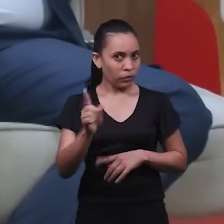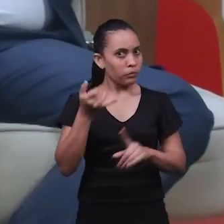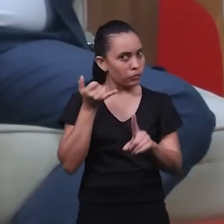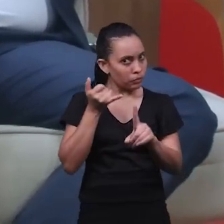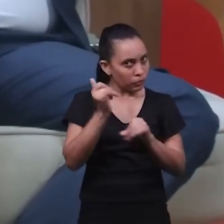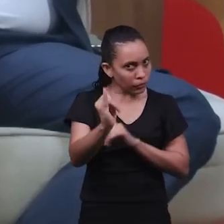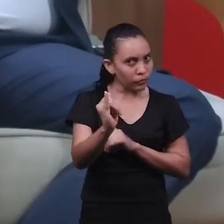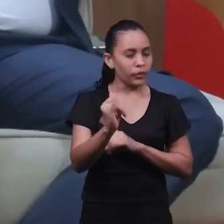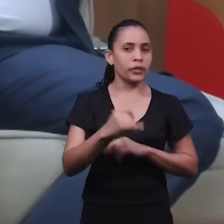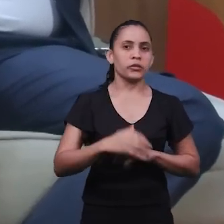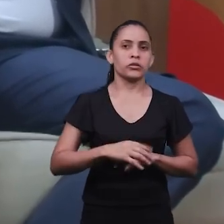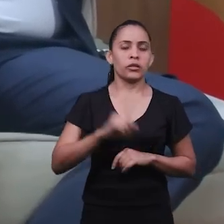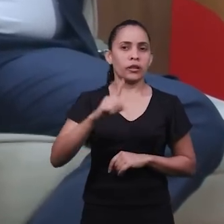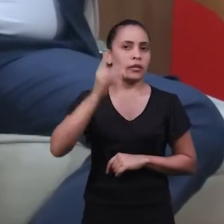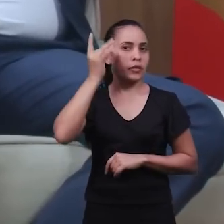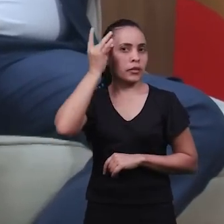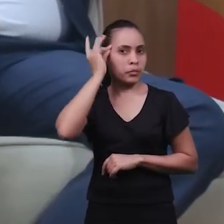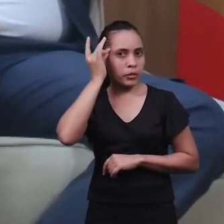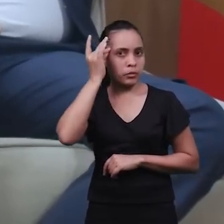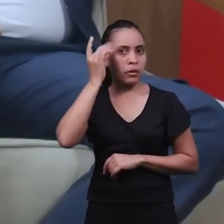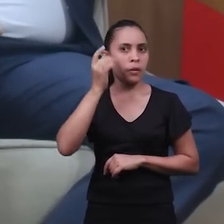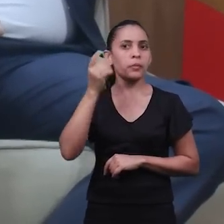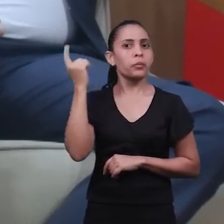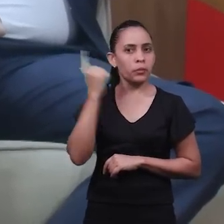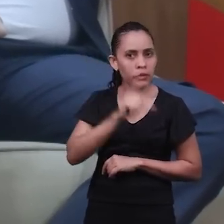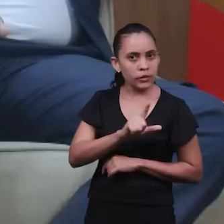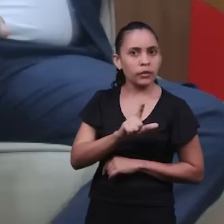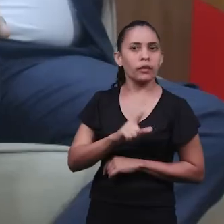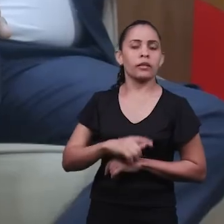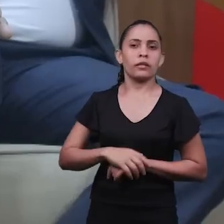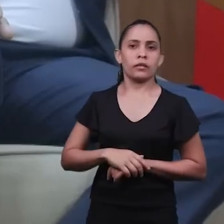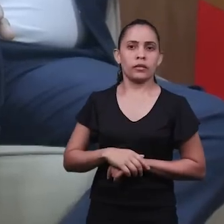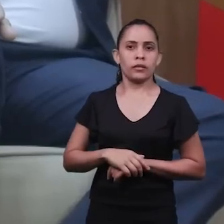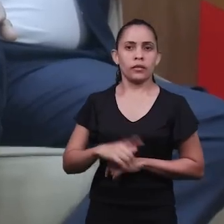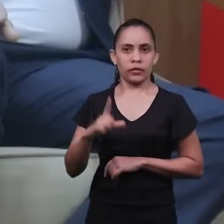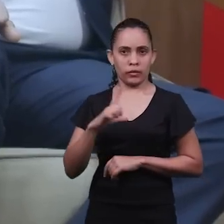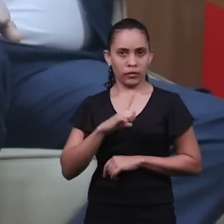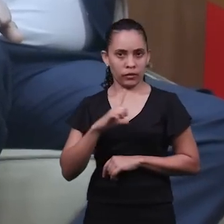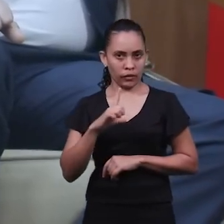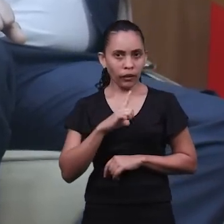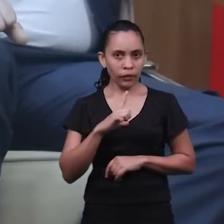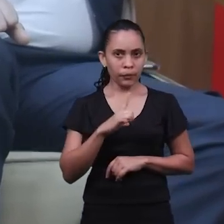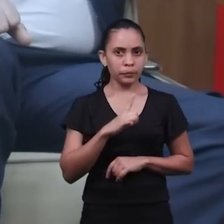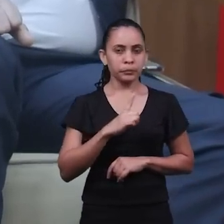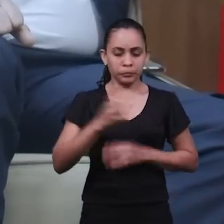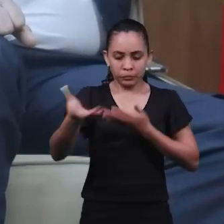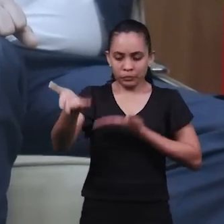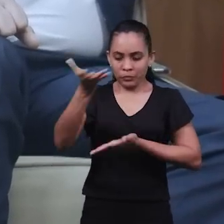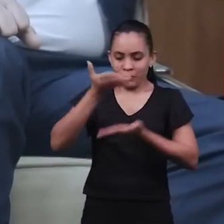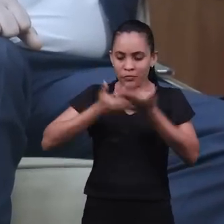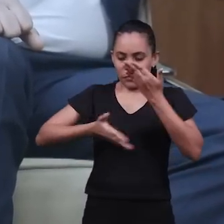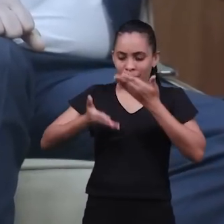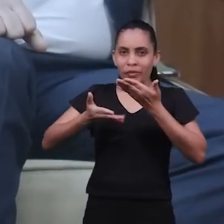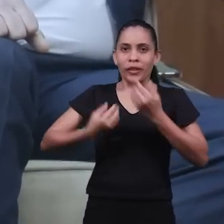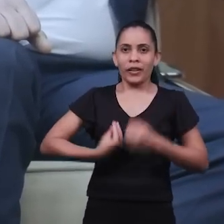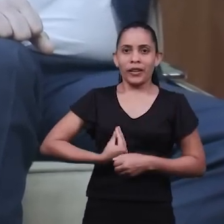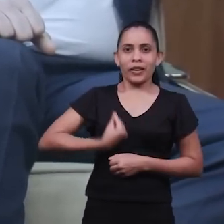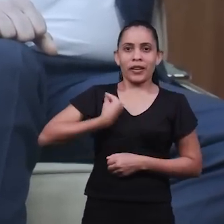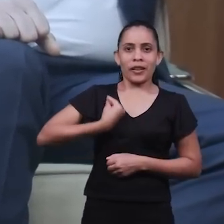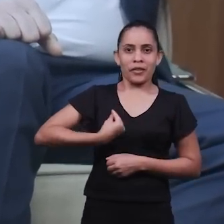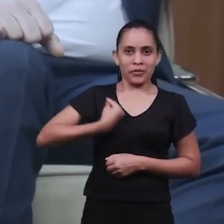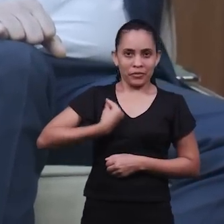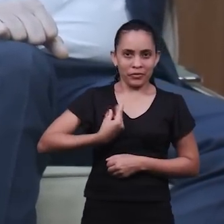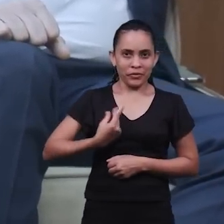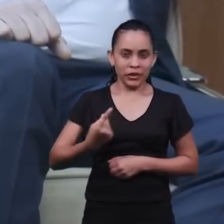aspecto profético, espiritual. O homem consegue participar deste alimento que traz para ele a vida,